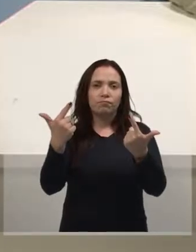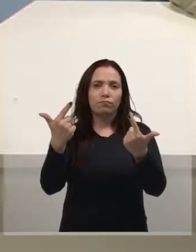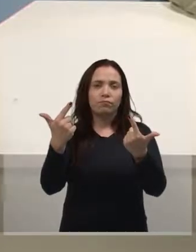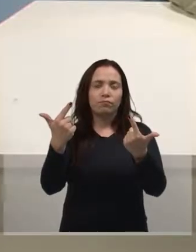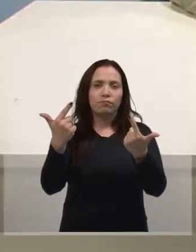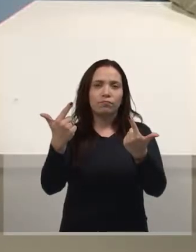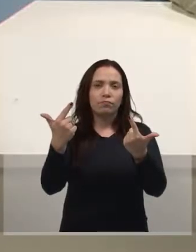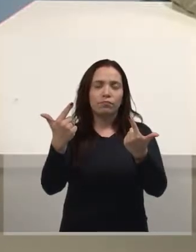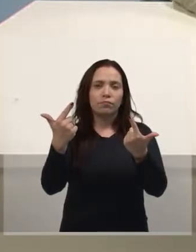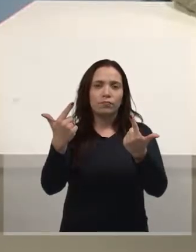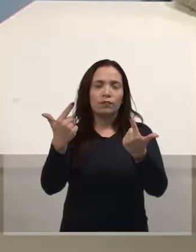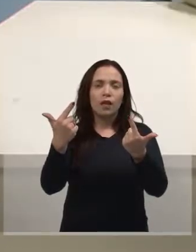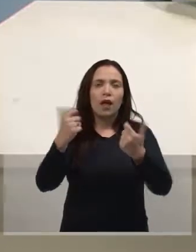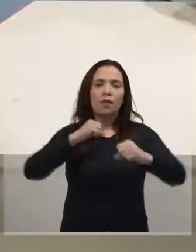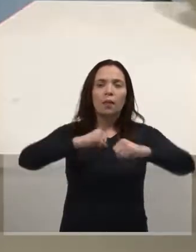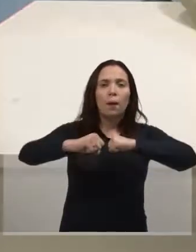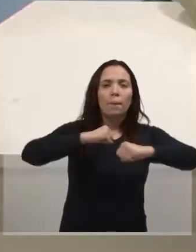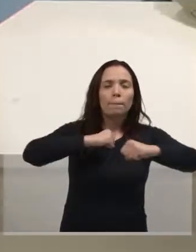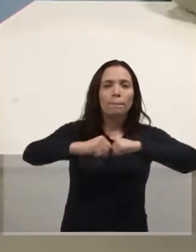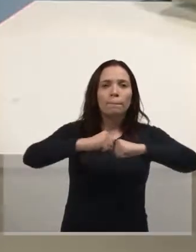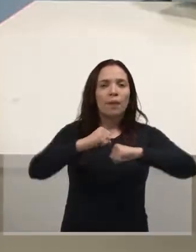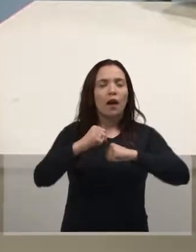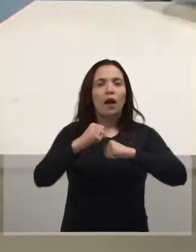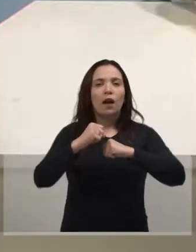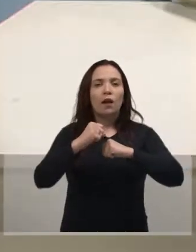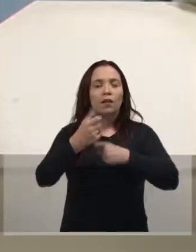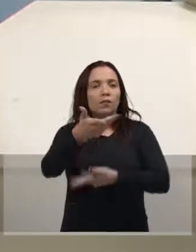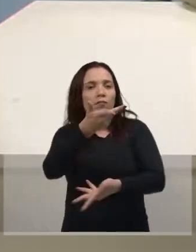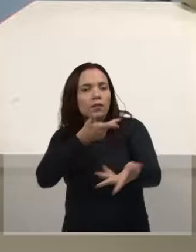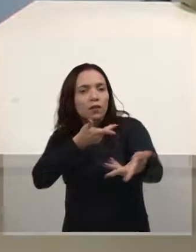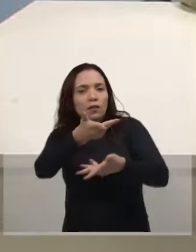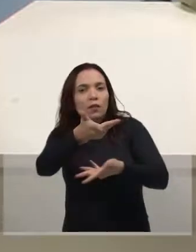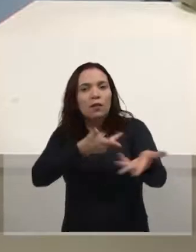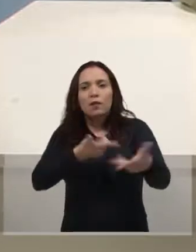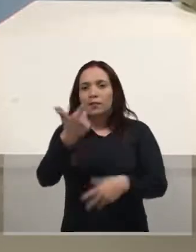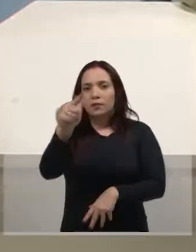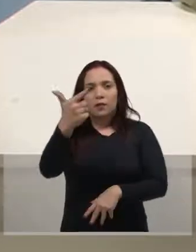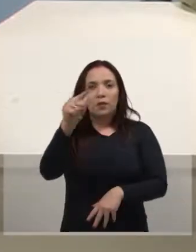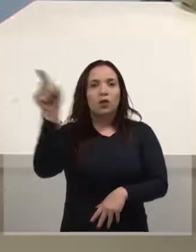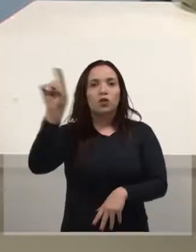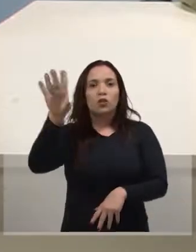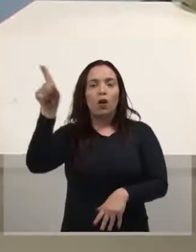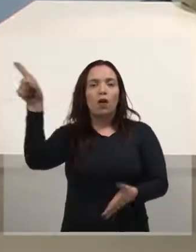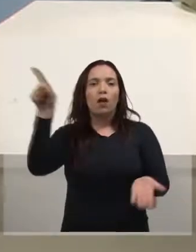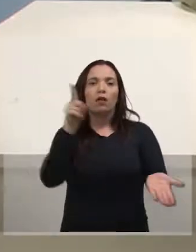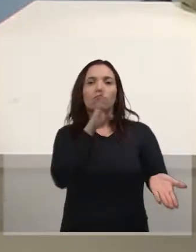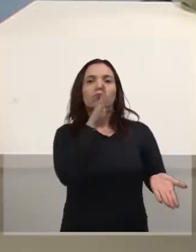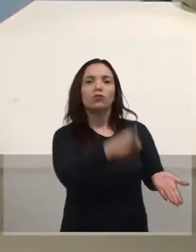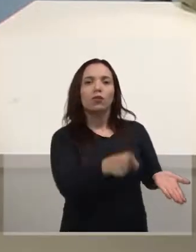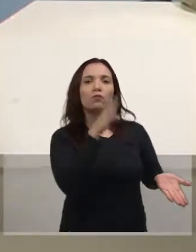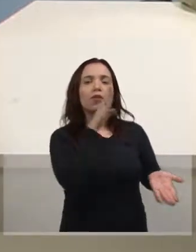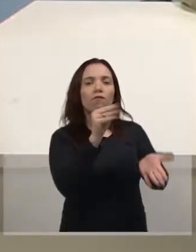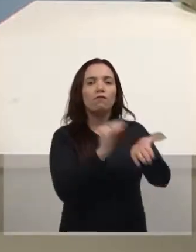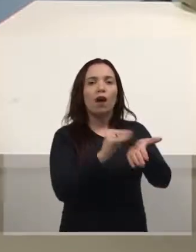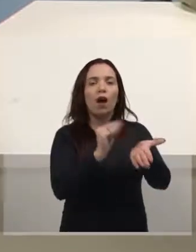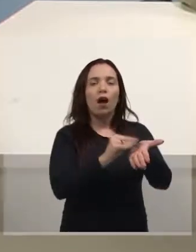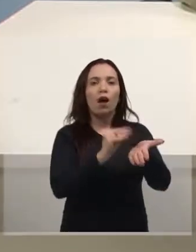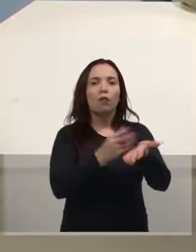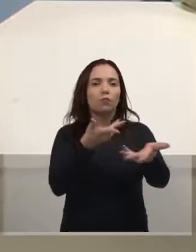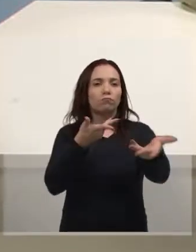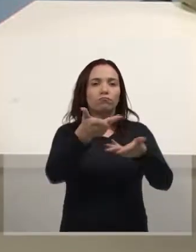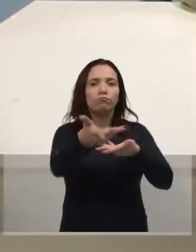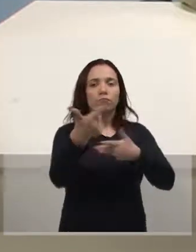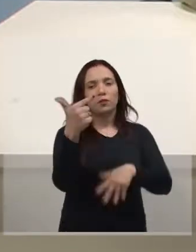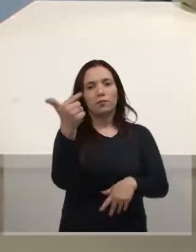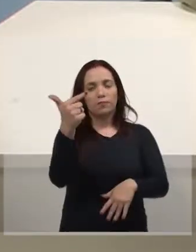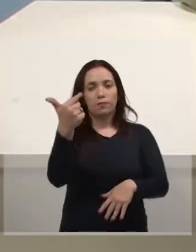vai e volta, o debate sobre a busca da equalização das ideias. Eu acho que uma herança da época que ele era parlamentar e do baixo